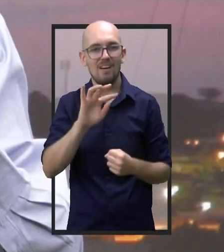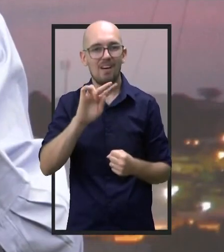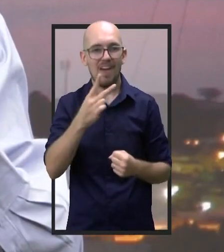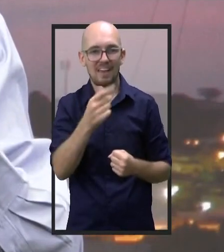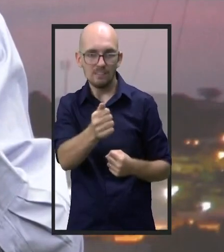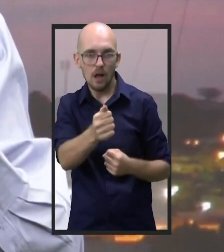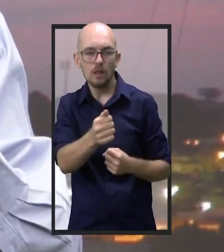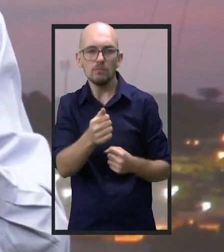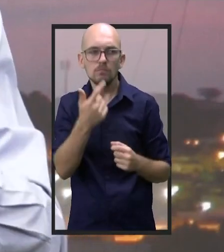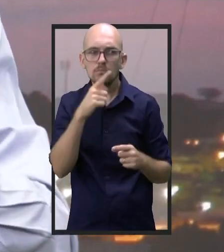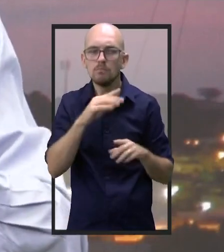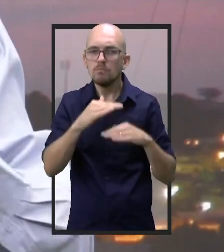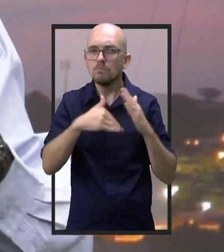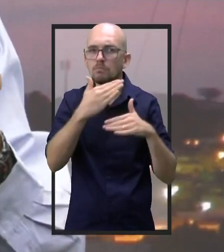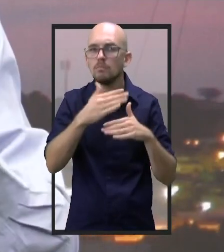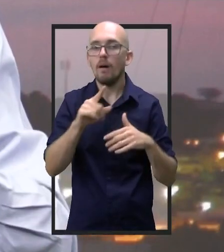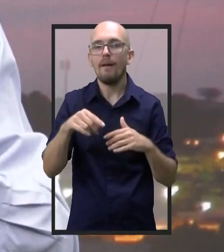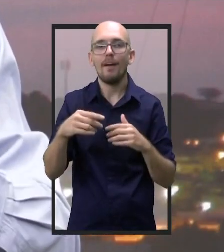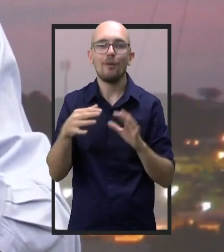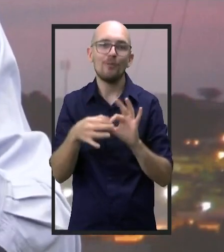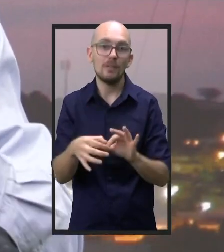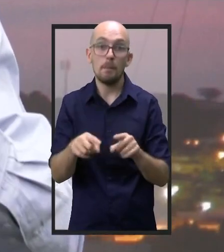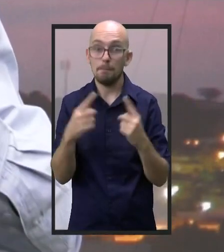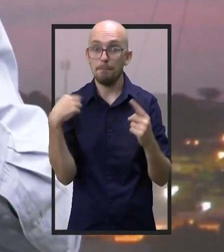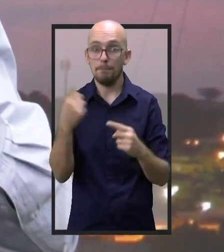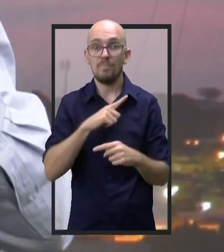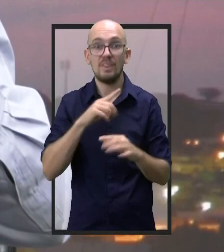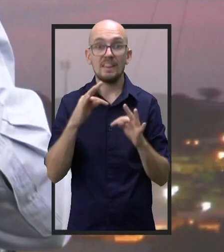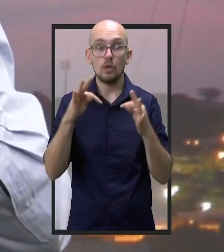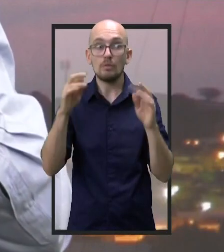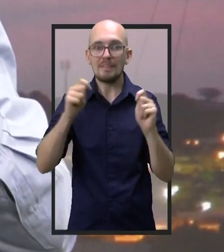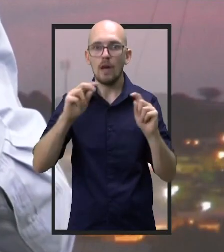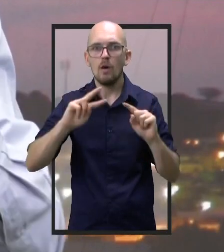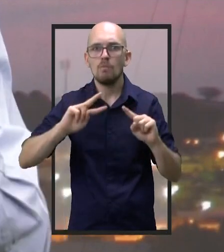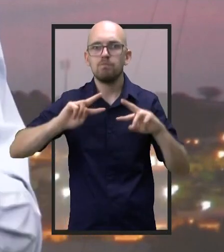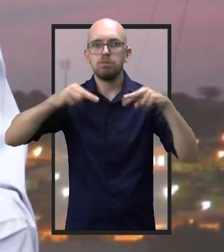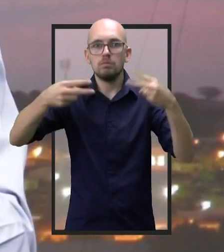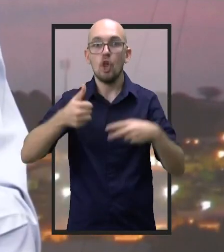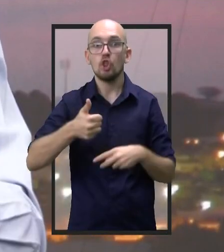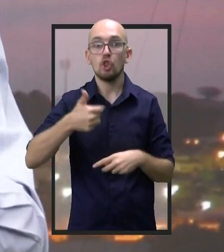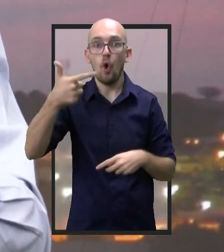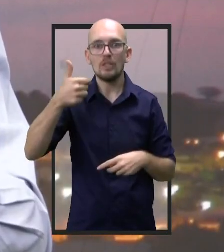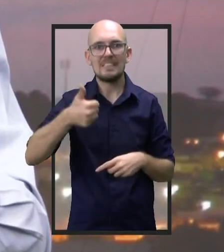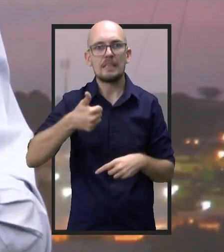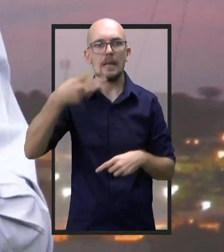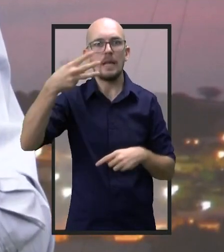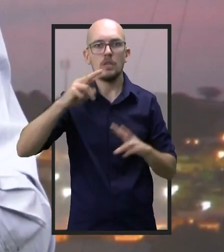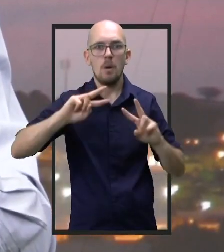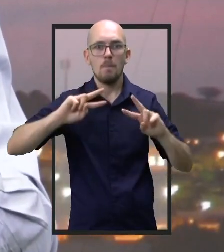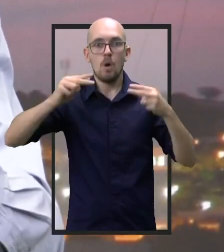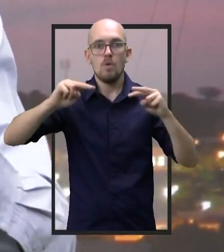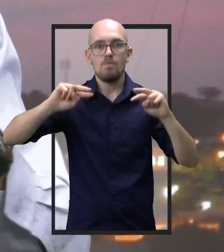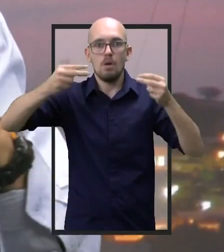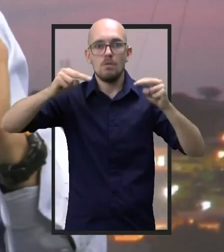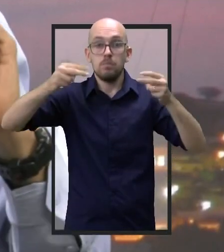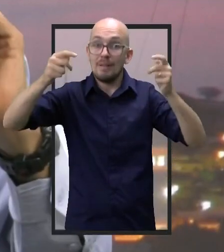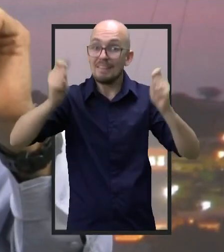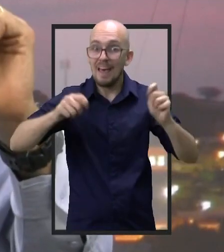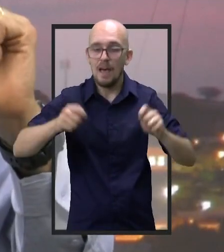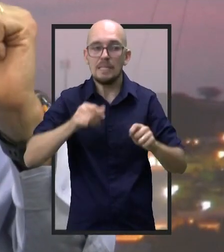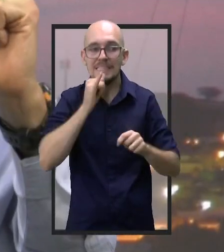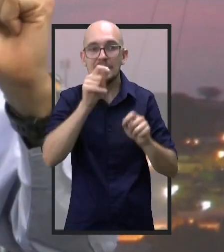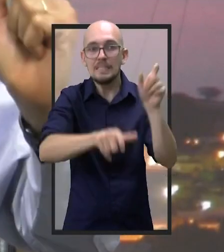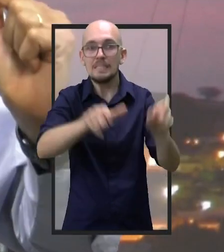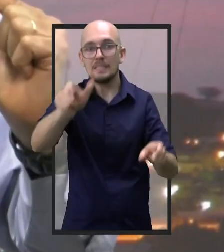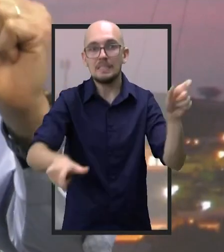contexto. Só que nós já temos tecnologia para ir para 12, 13. O produtor que está sensibilizado nesse contexto, ele